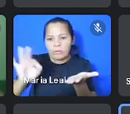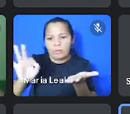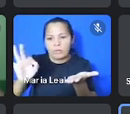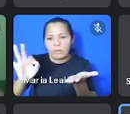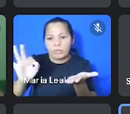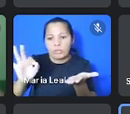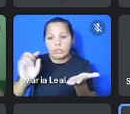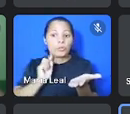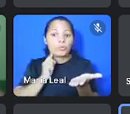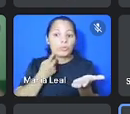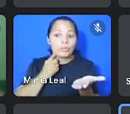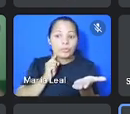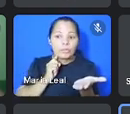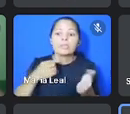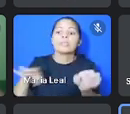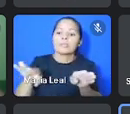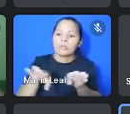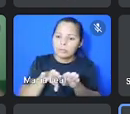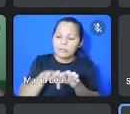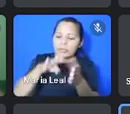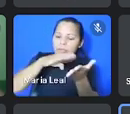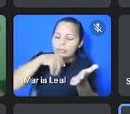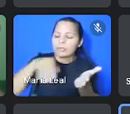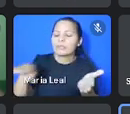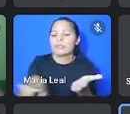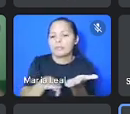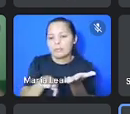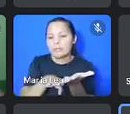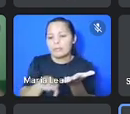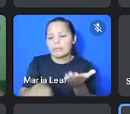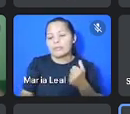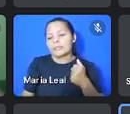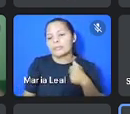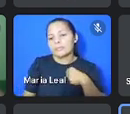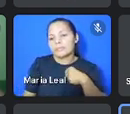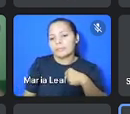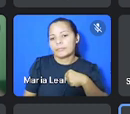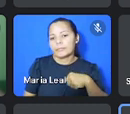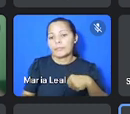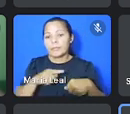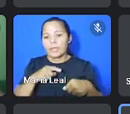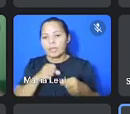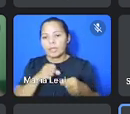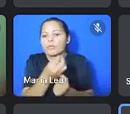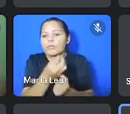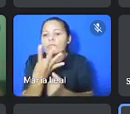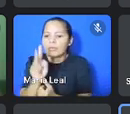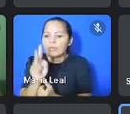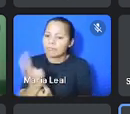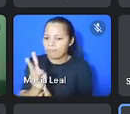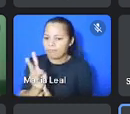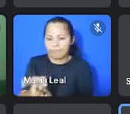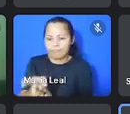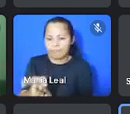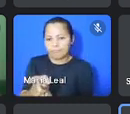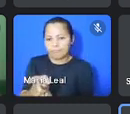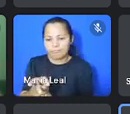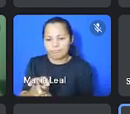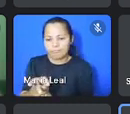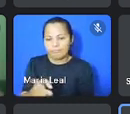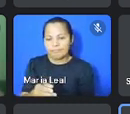de sujeira que você tira. Então você tem uma quantidade ali fixa. E aí você,